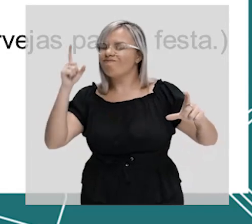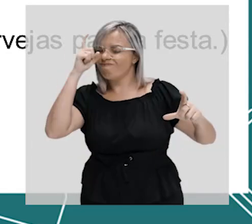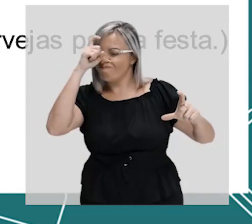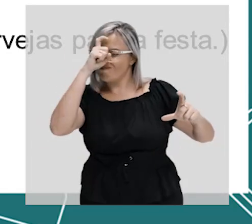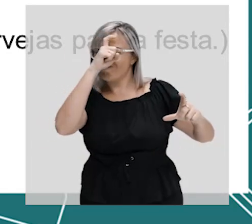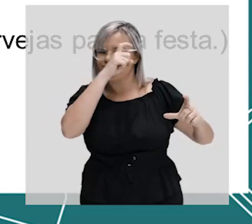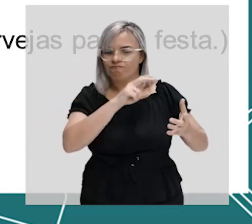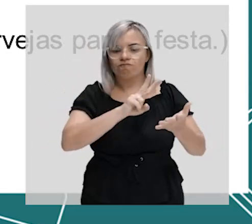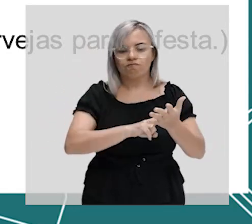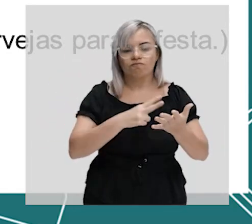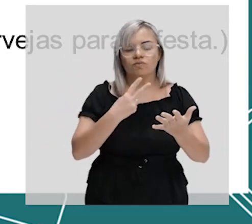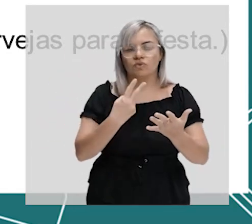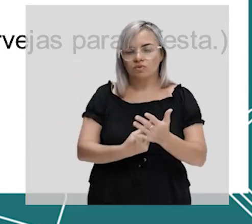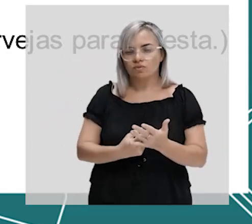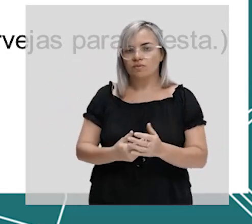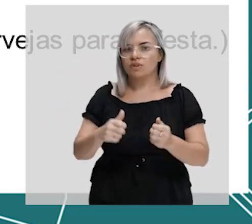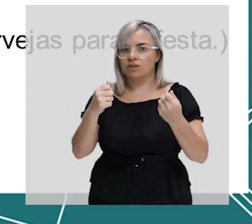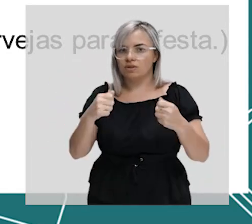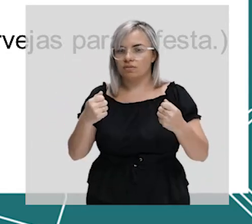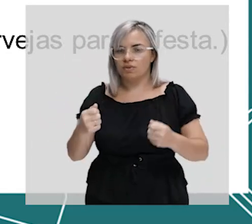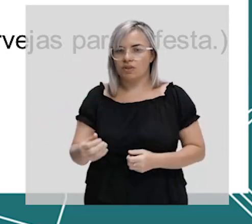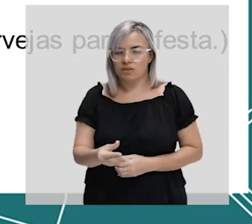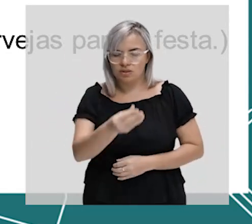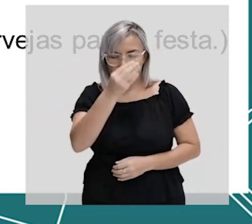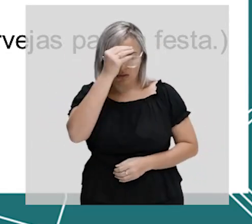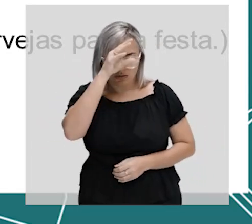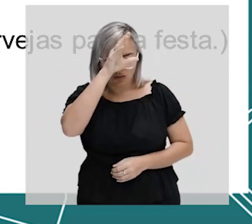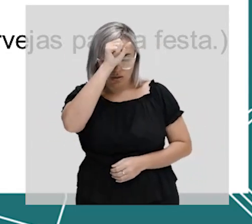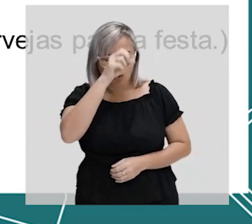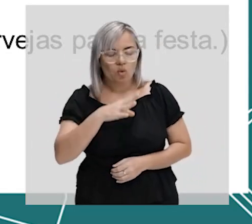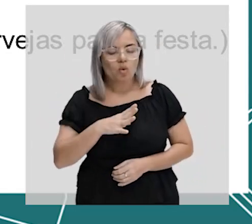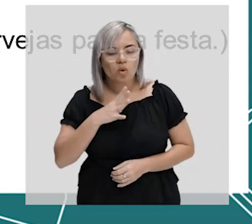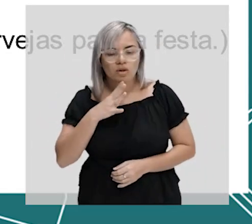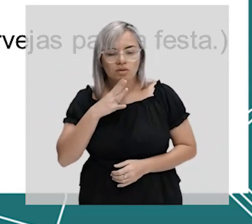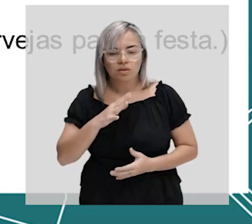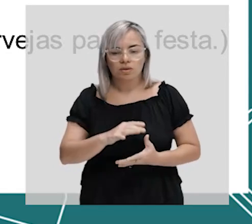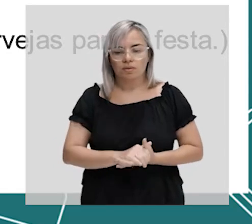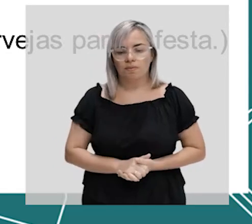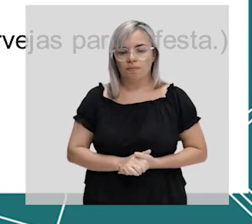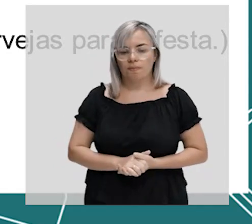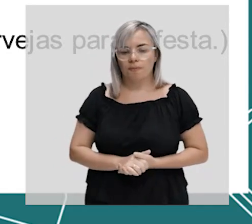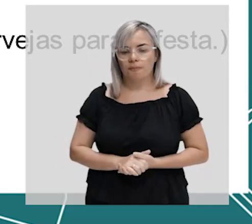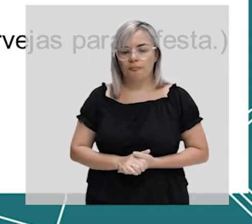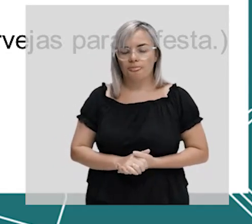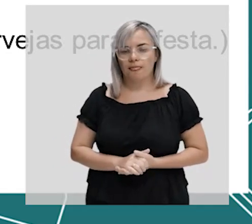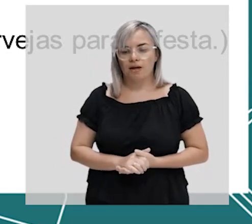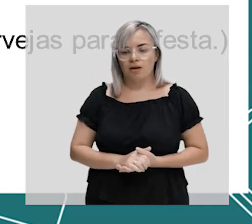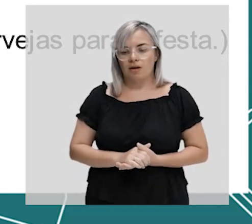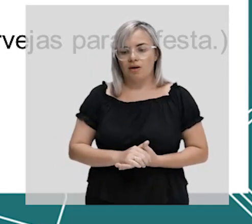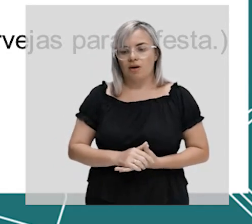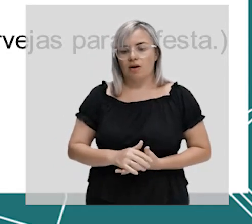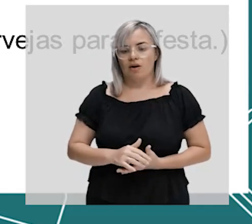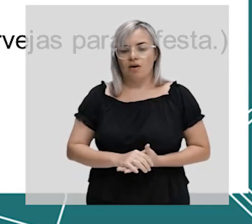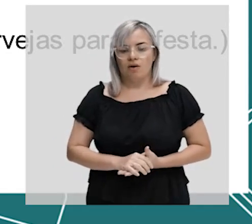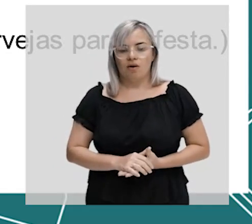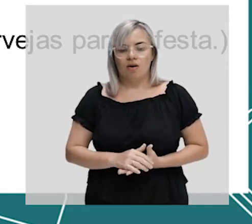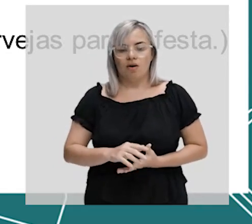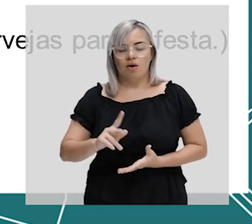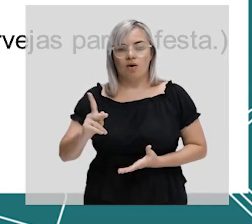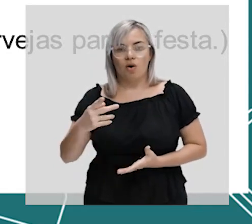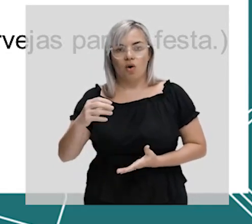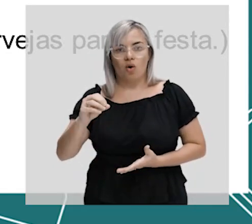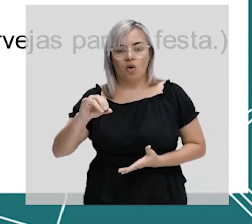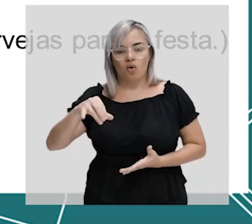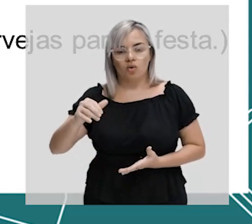uma hoja para sacar apuntes. Hoja, você fica um pouquinho com dúvida, que é folha. Sacar, que